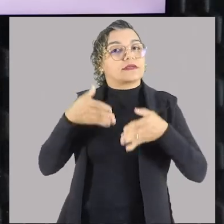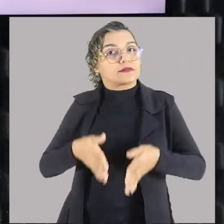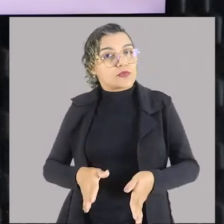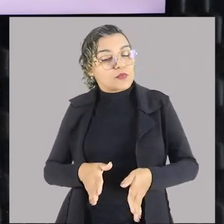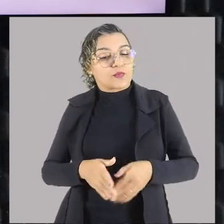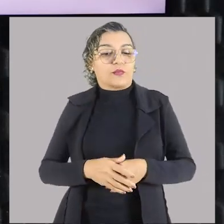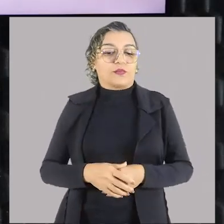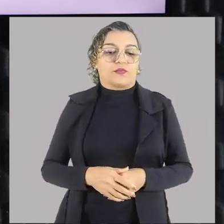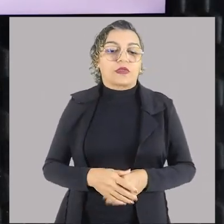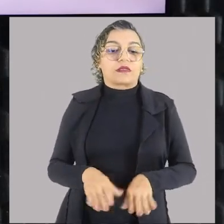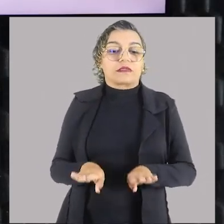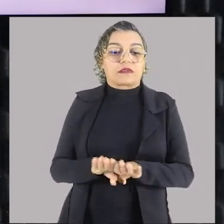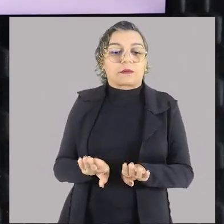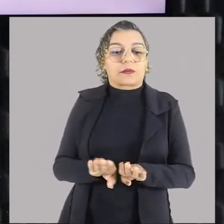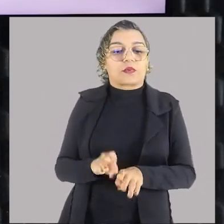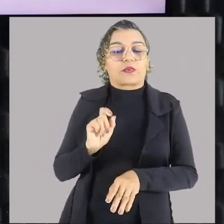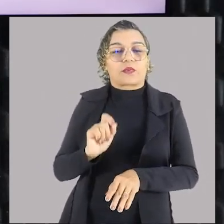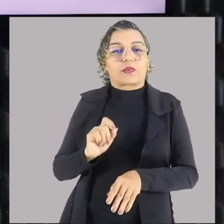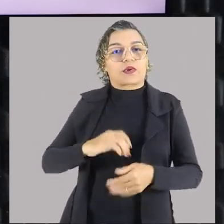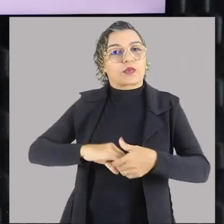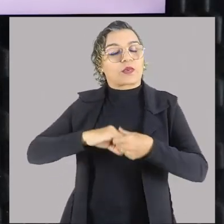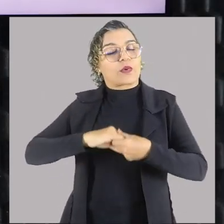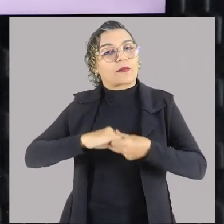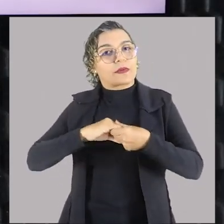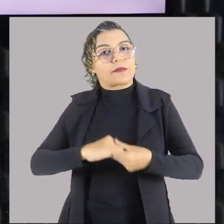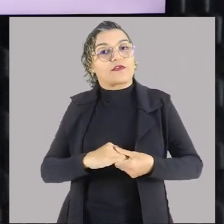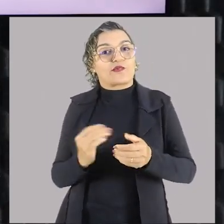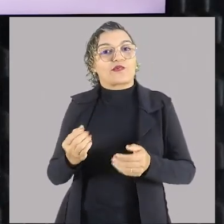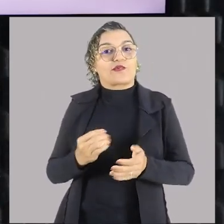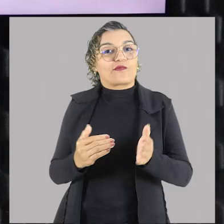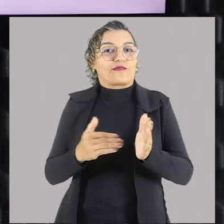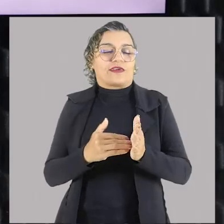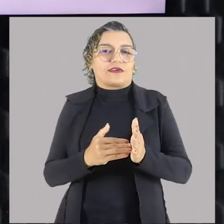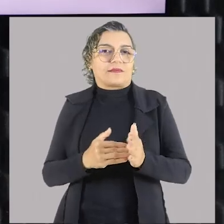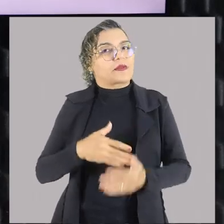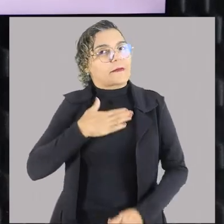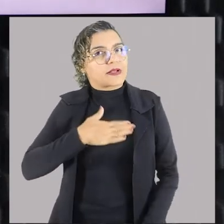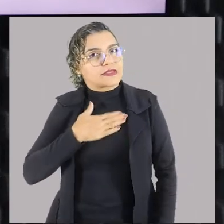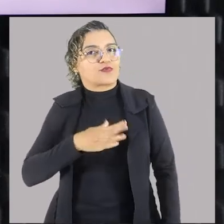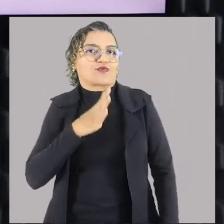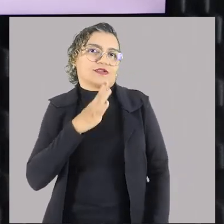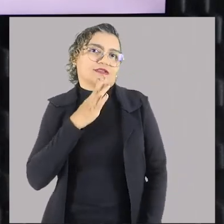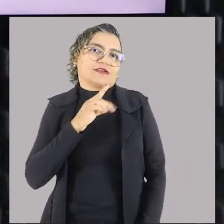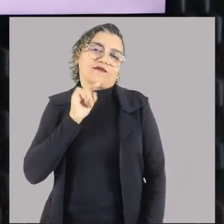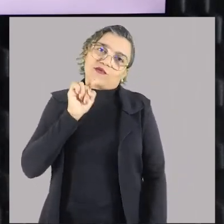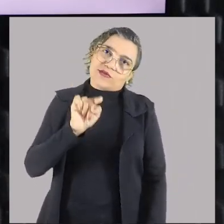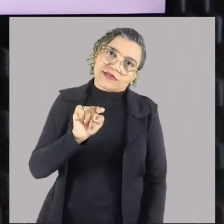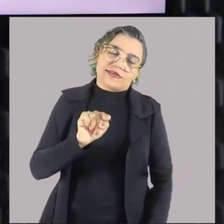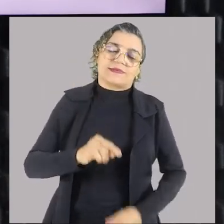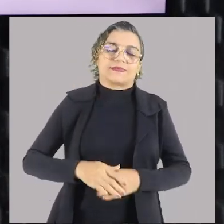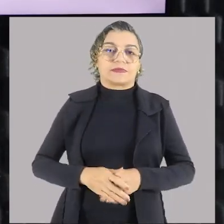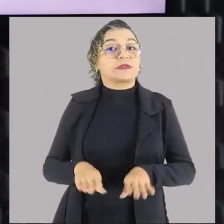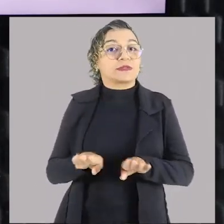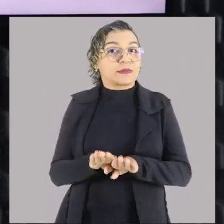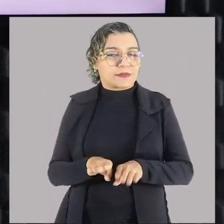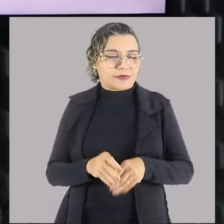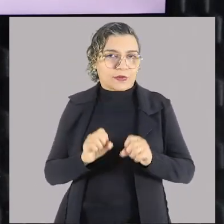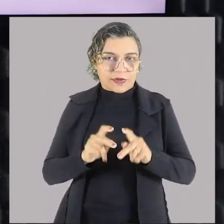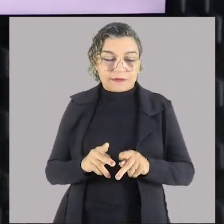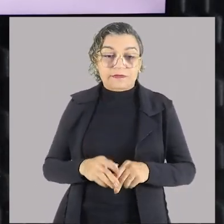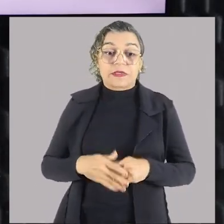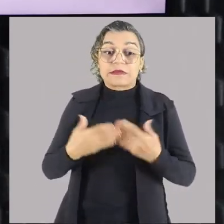é. E nós temos aquele cumprimento de encerramento. Prazer em conhecer você, prazer em conhecer você também.